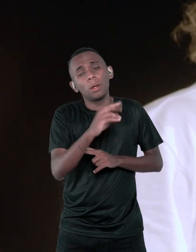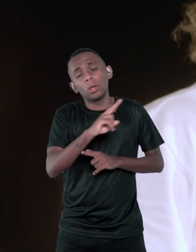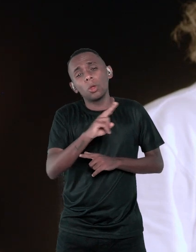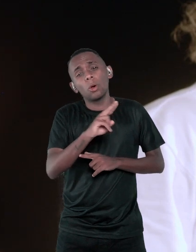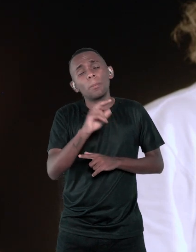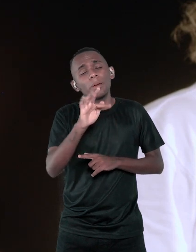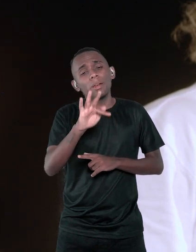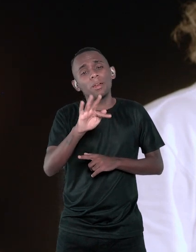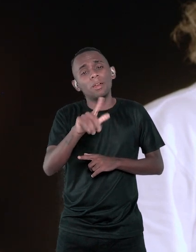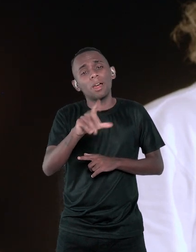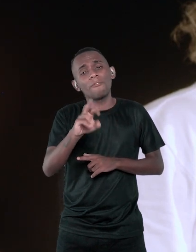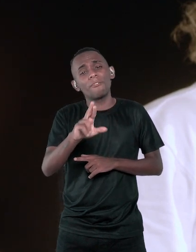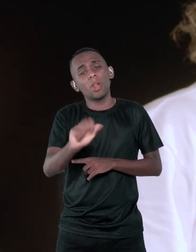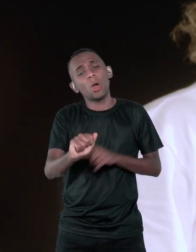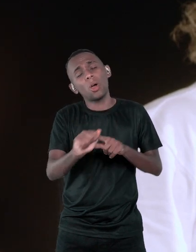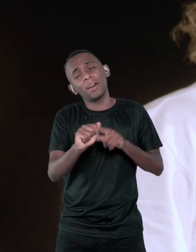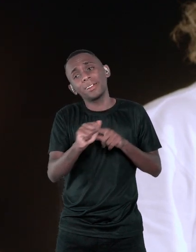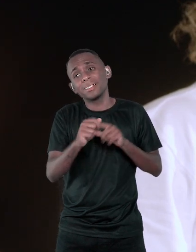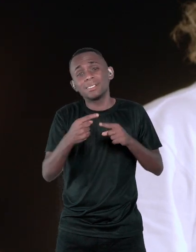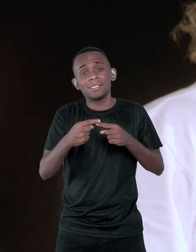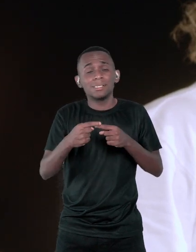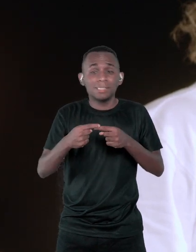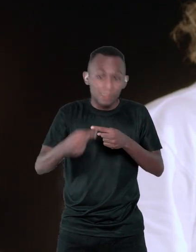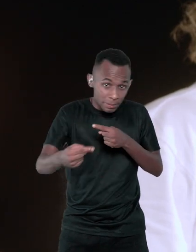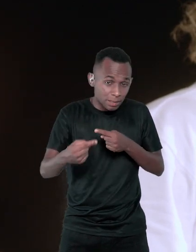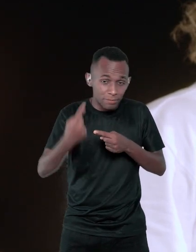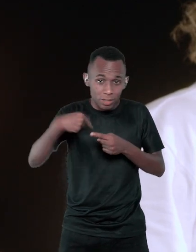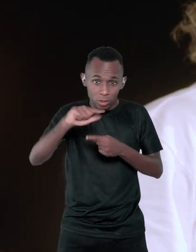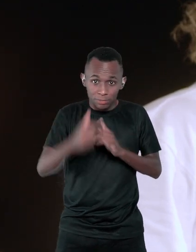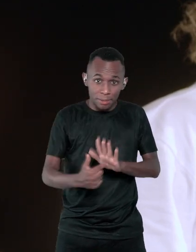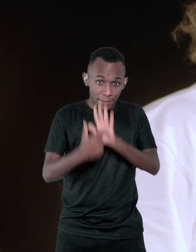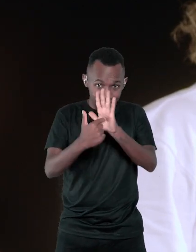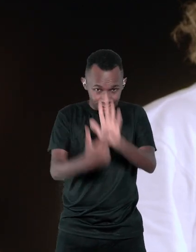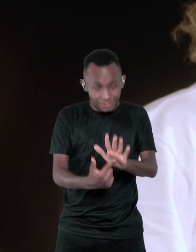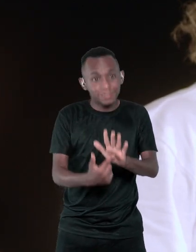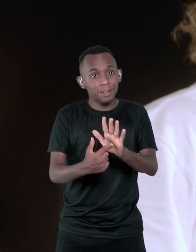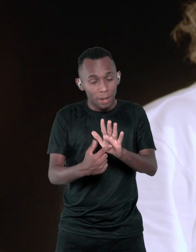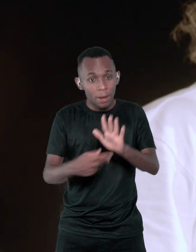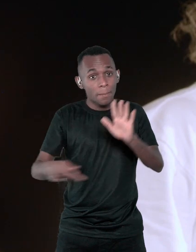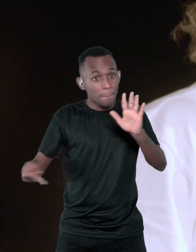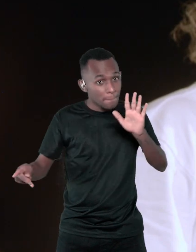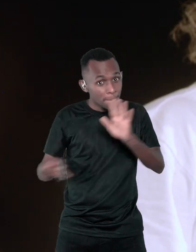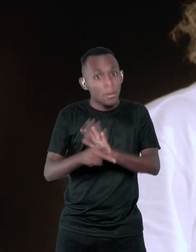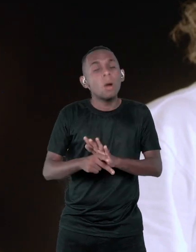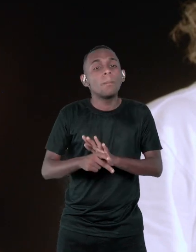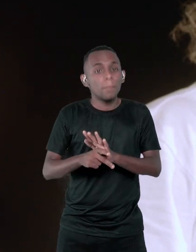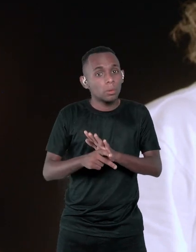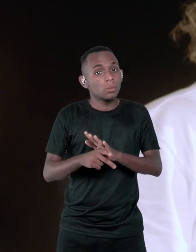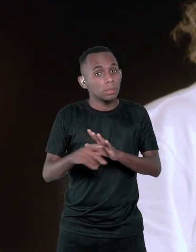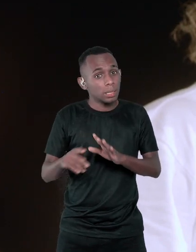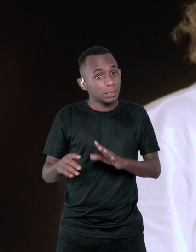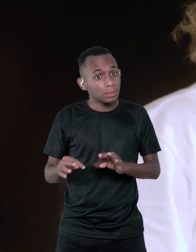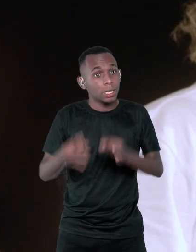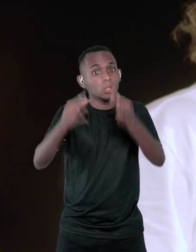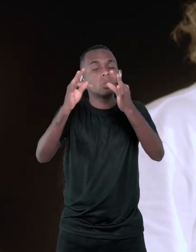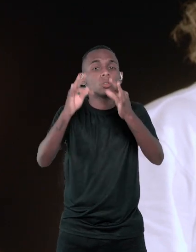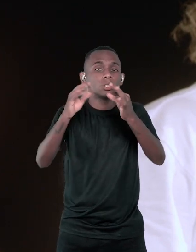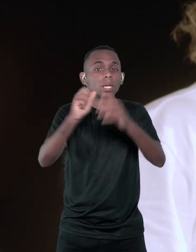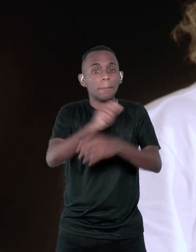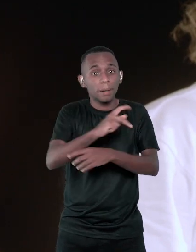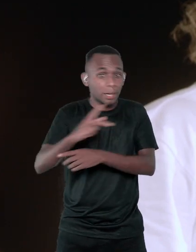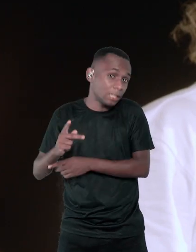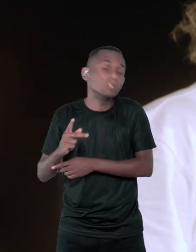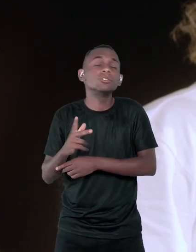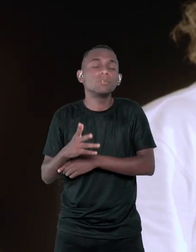Flora. E, na semana que vem, a gente vai lançar a Flora, já na plataforma que está sendo criada para os professores,